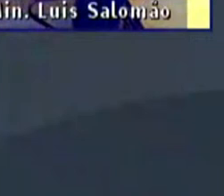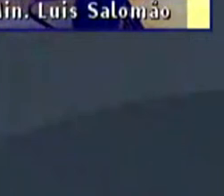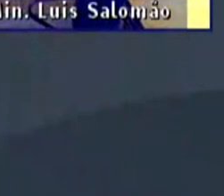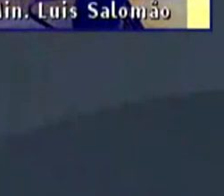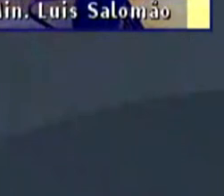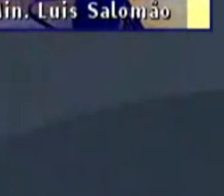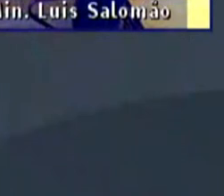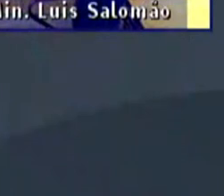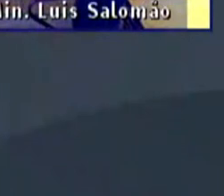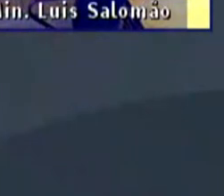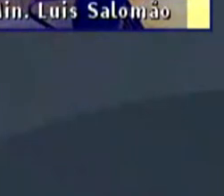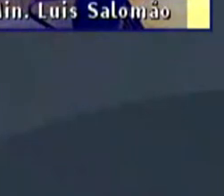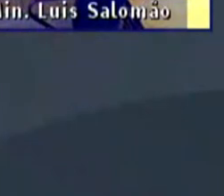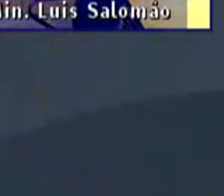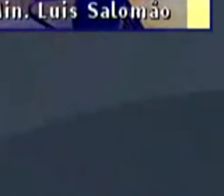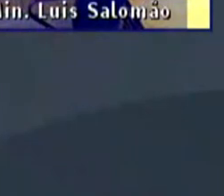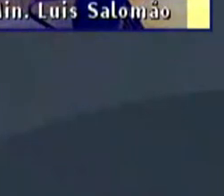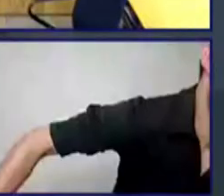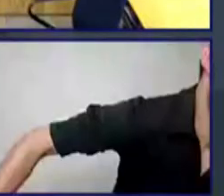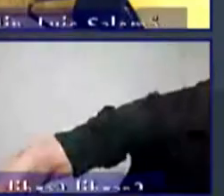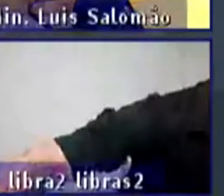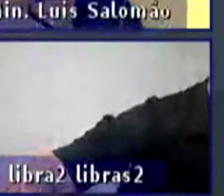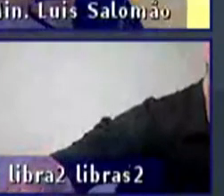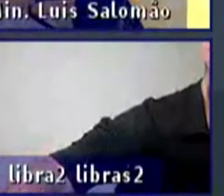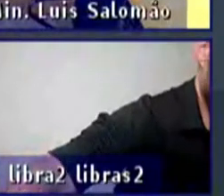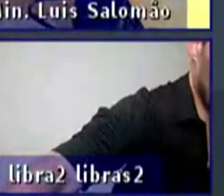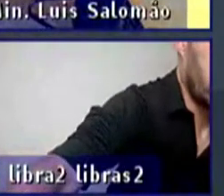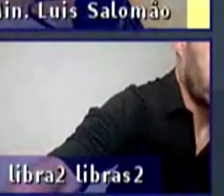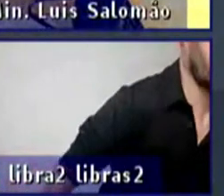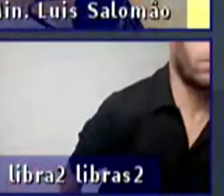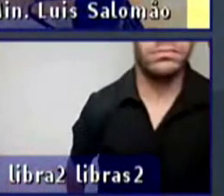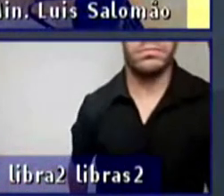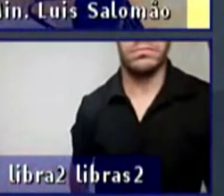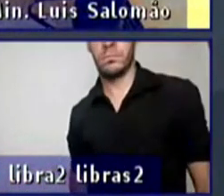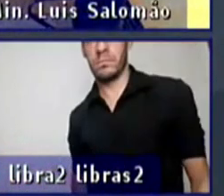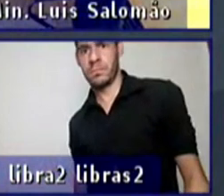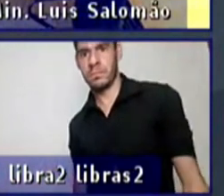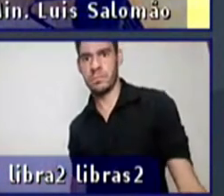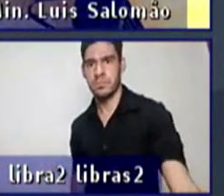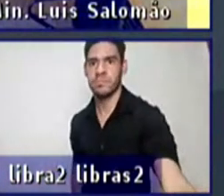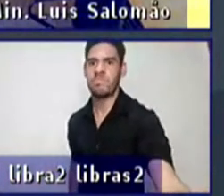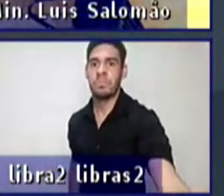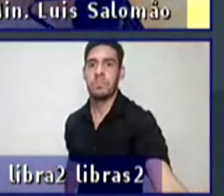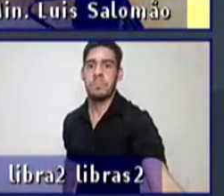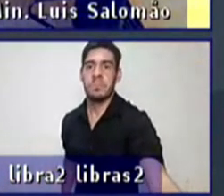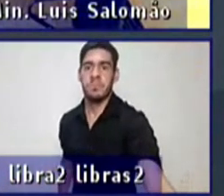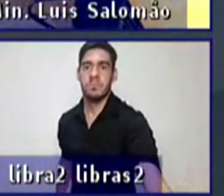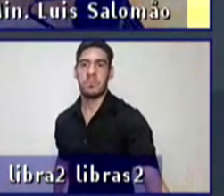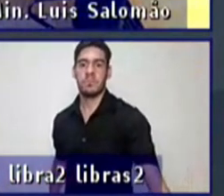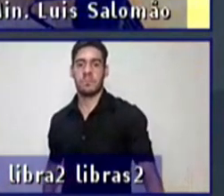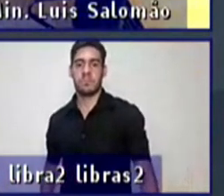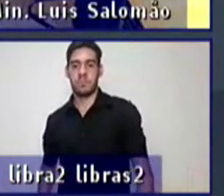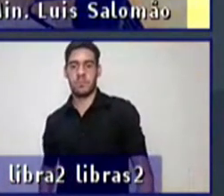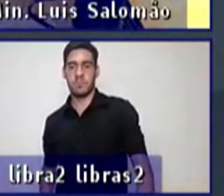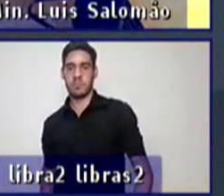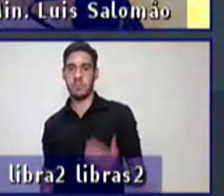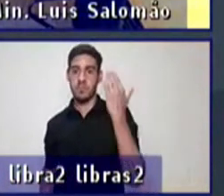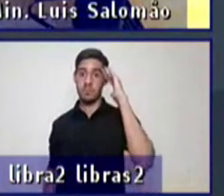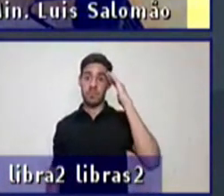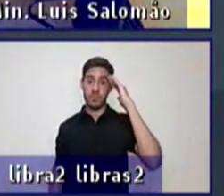o limite da inexistência de pedido expresso de voto. Nesse contexto, entende-se lícita